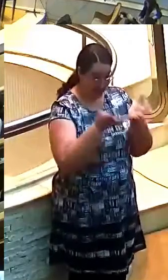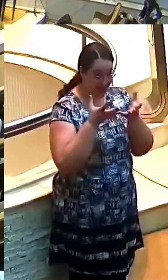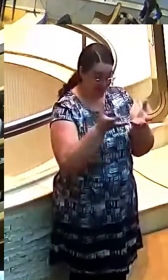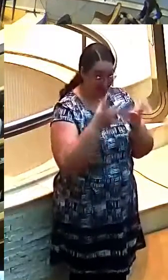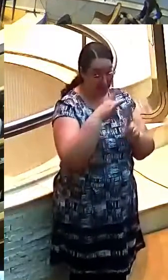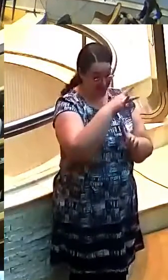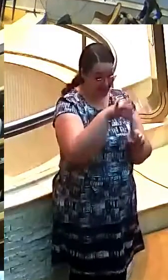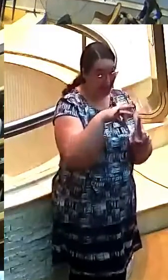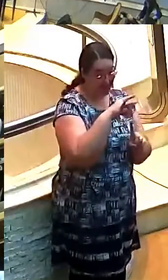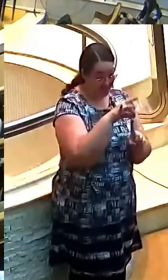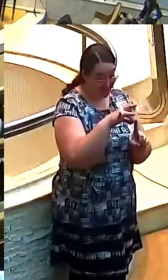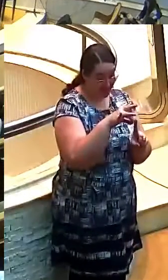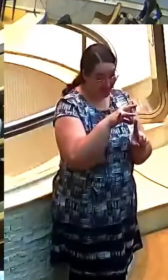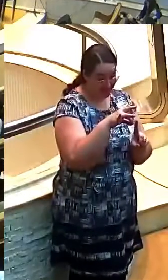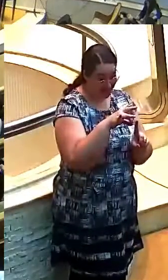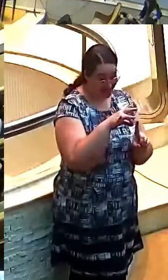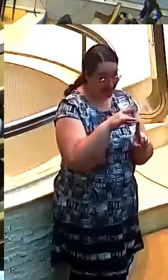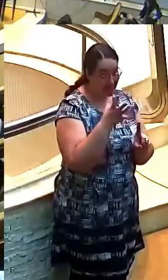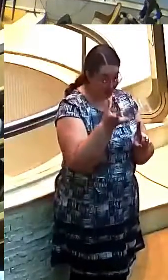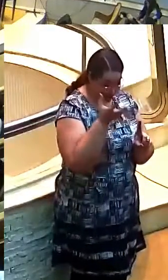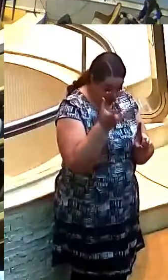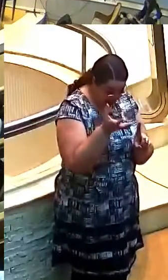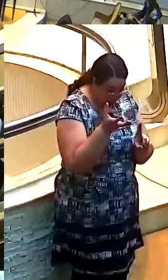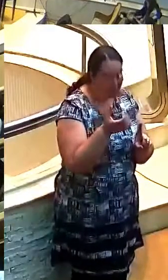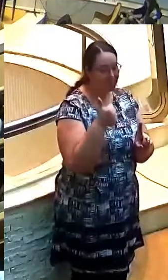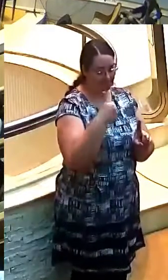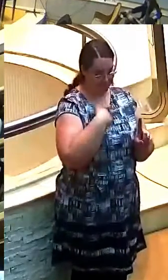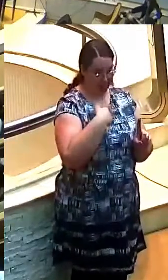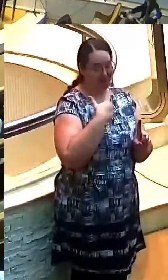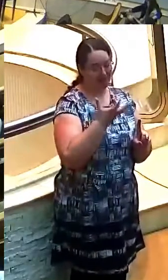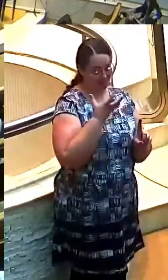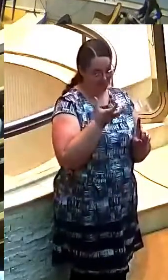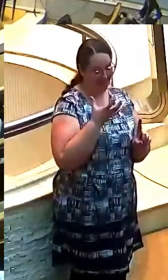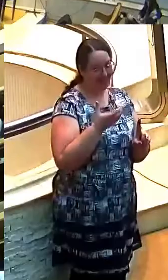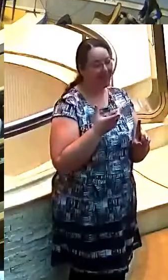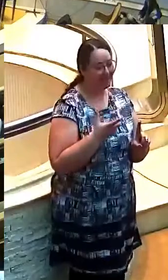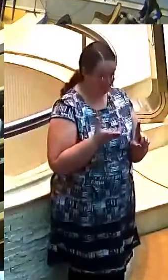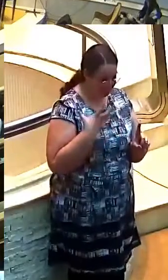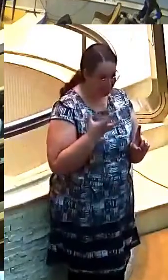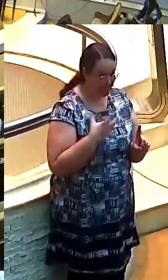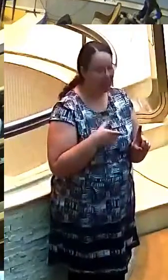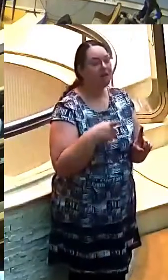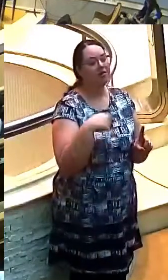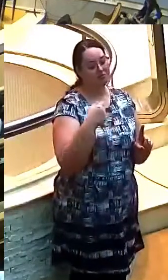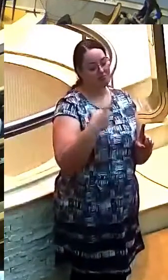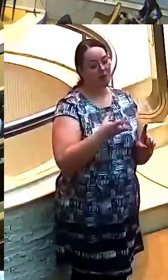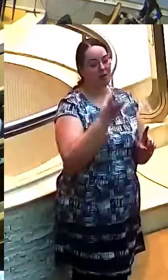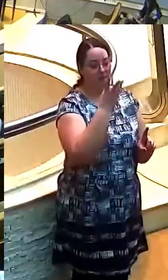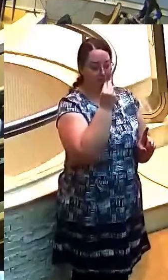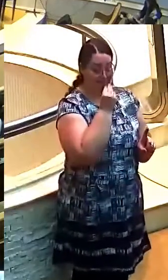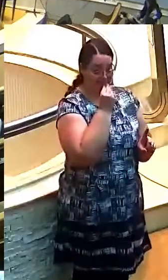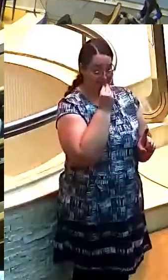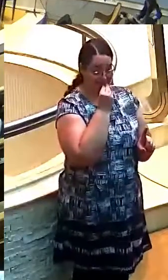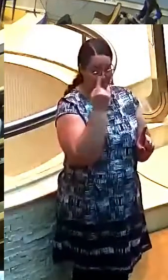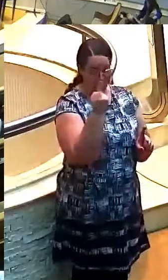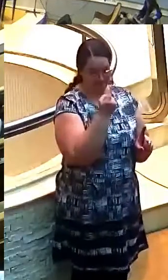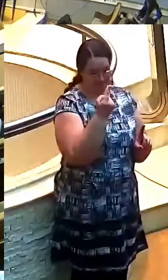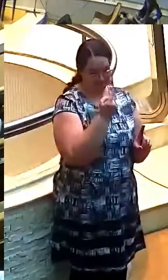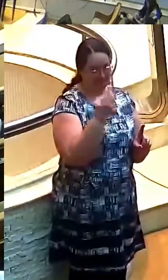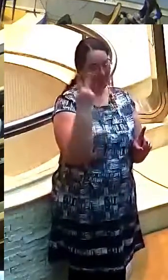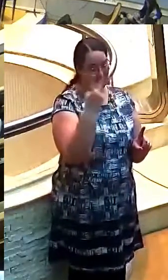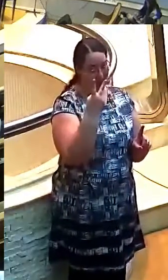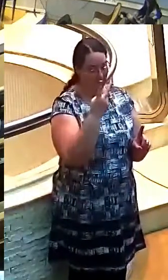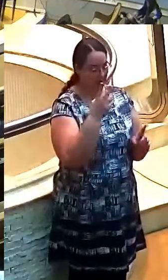você, só se santifica, quando você, inculpável, de murmurar, quando você,